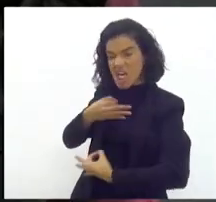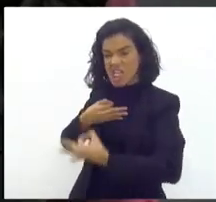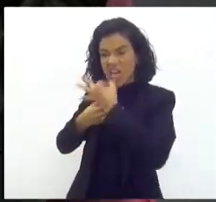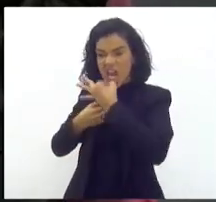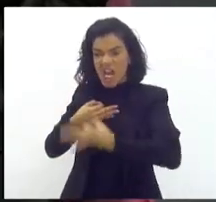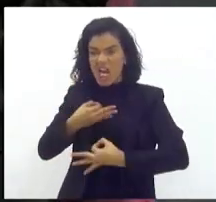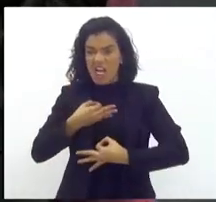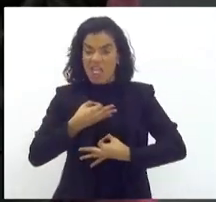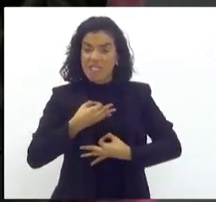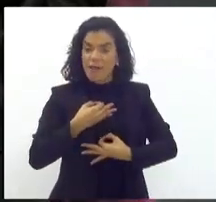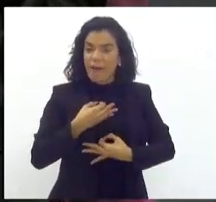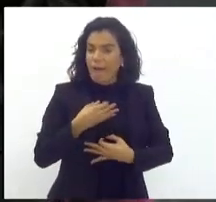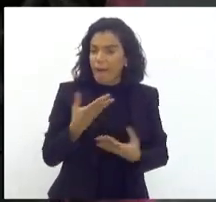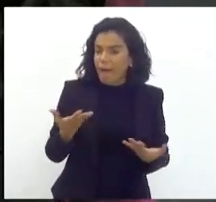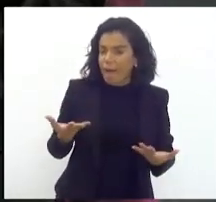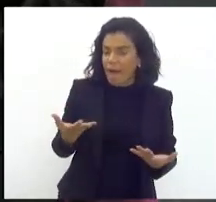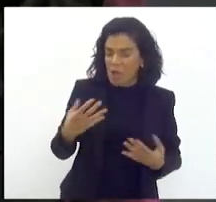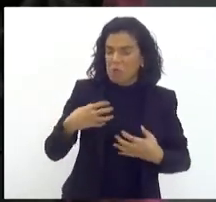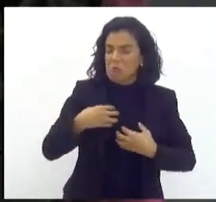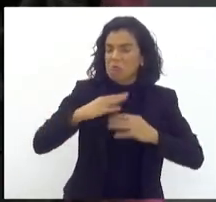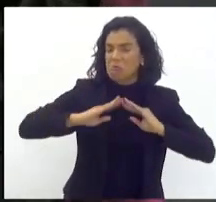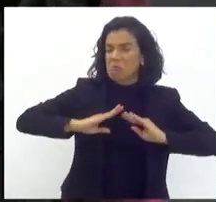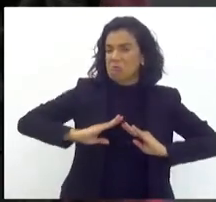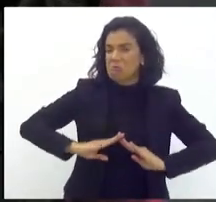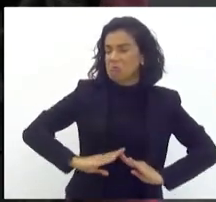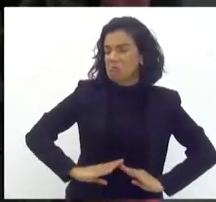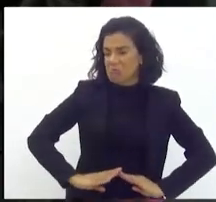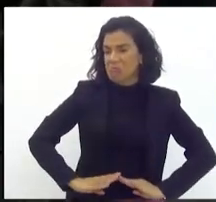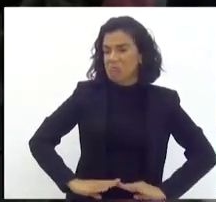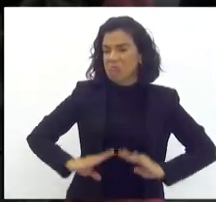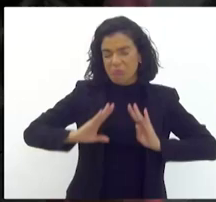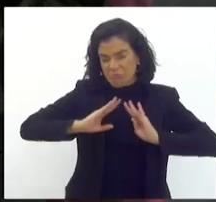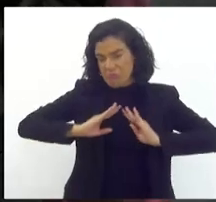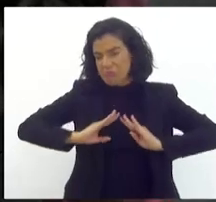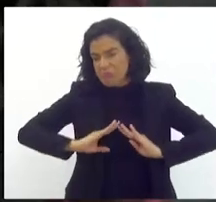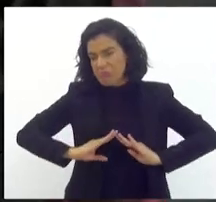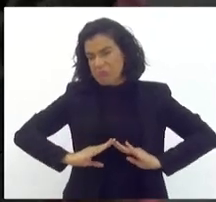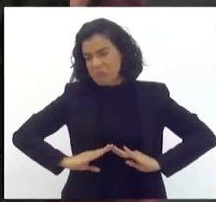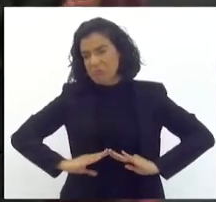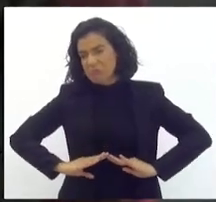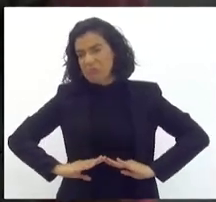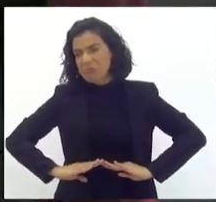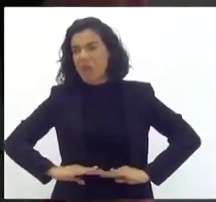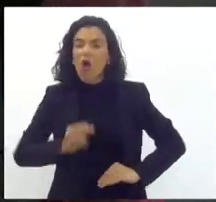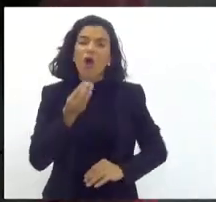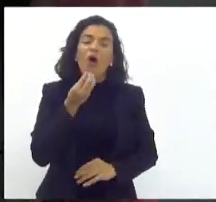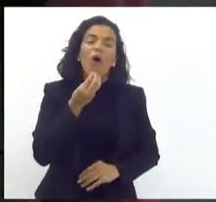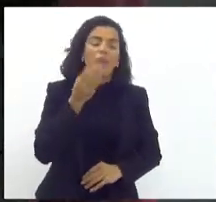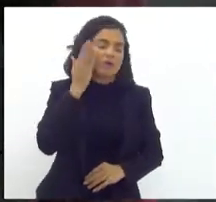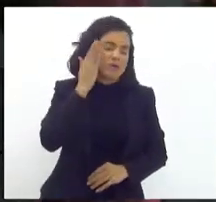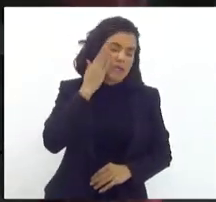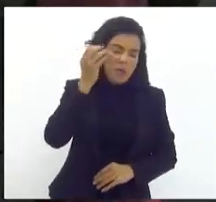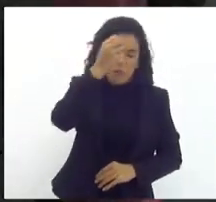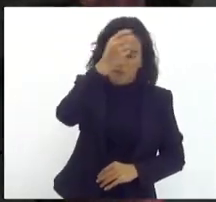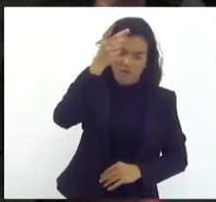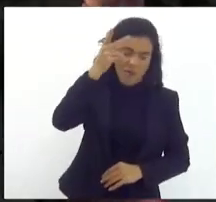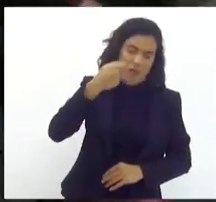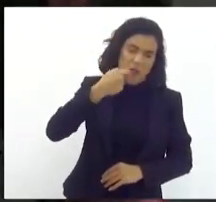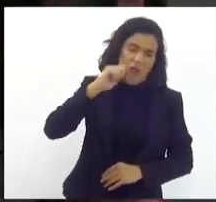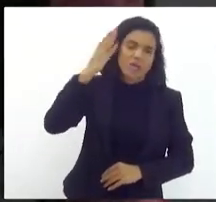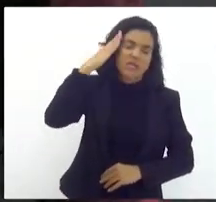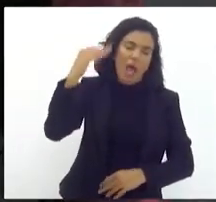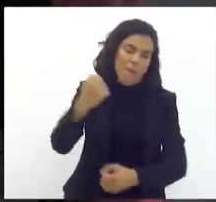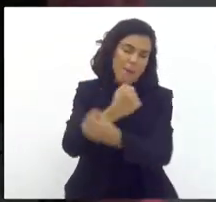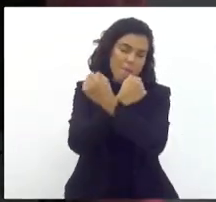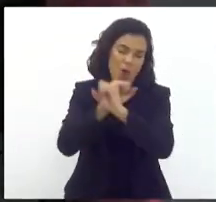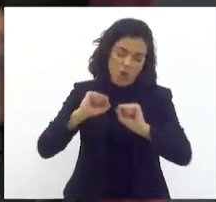a mim me entristece a minha entristece É claro que eu sei que o prefeito Eduardo Paes sabe se